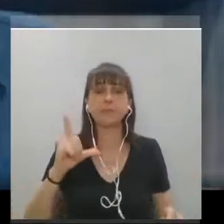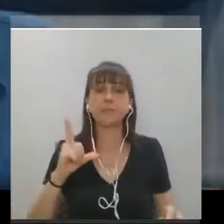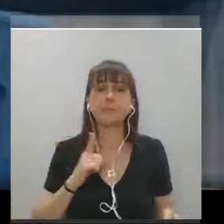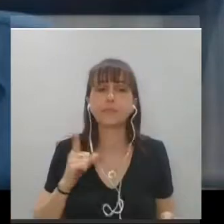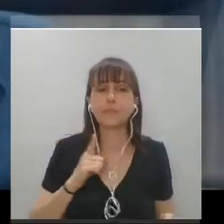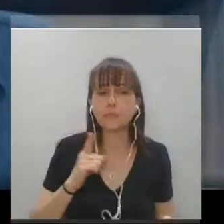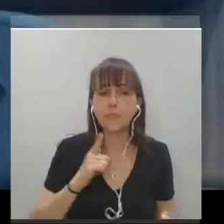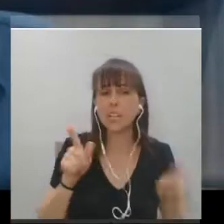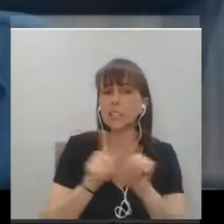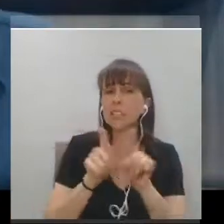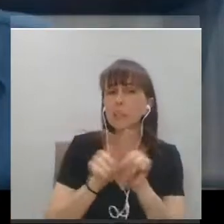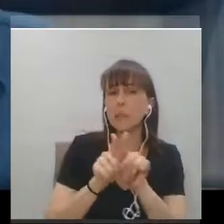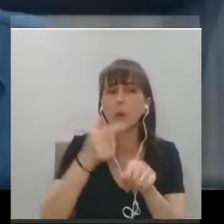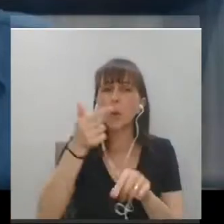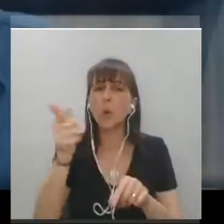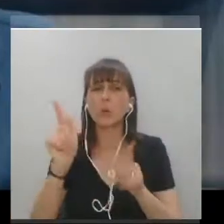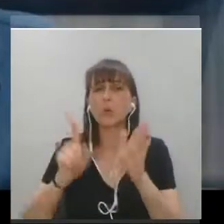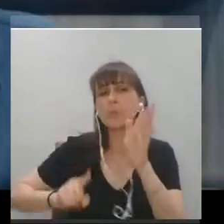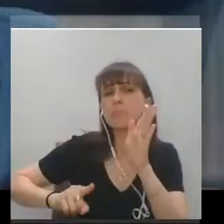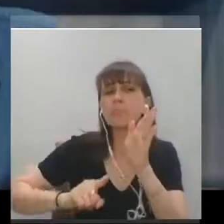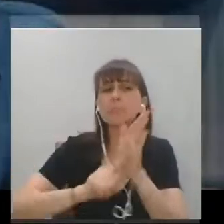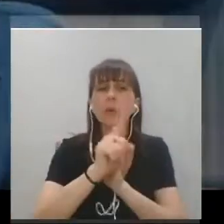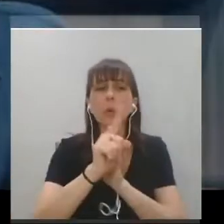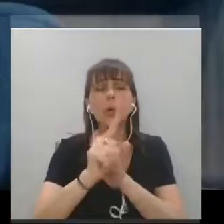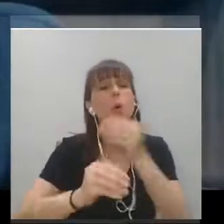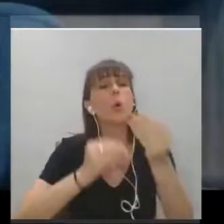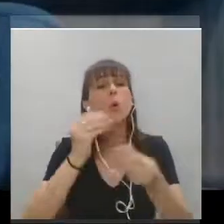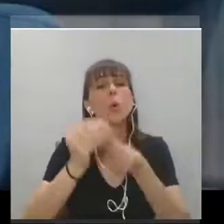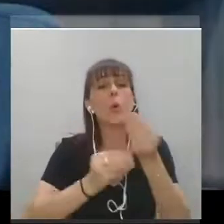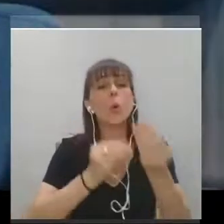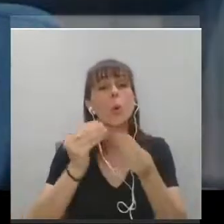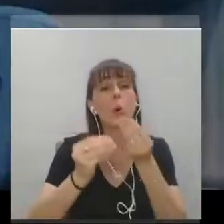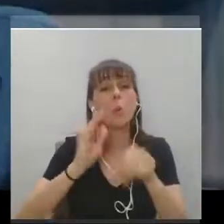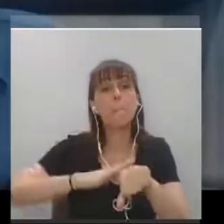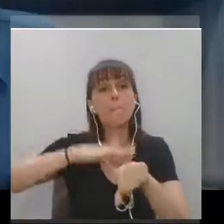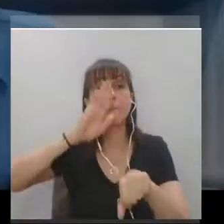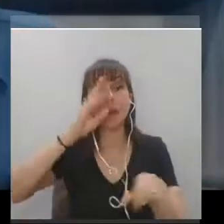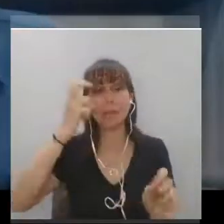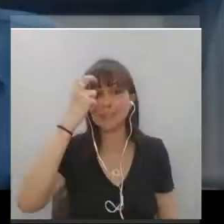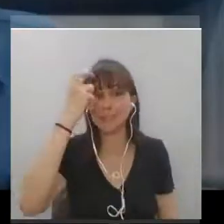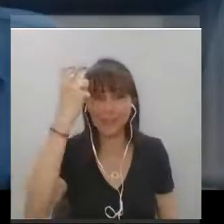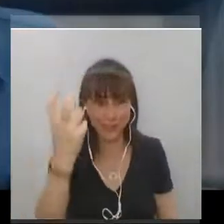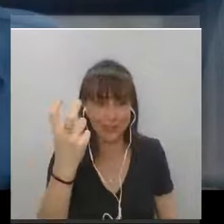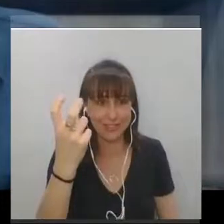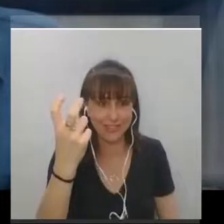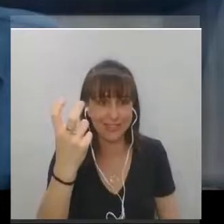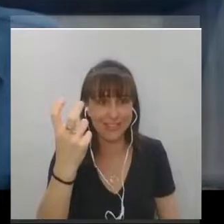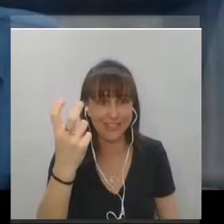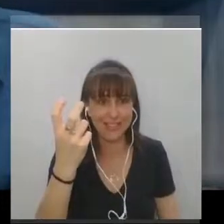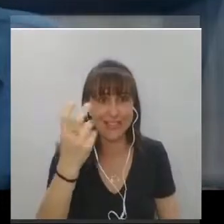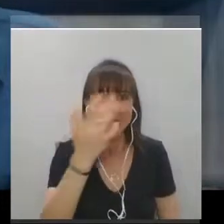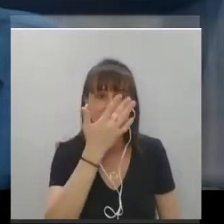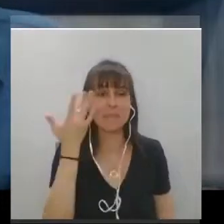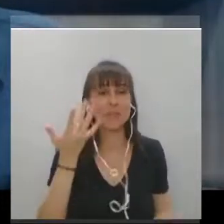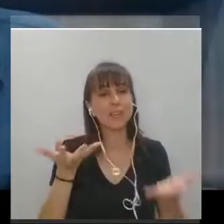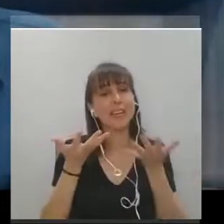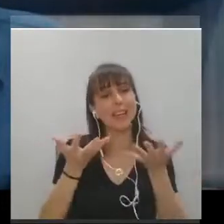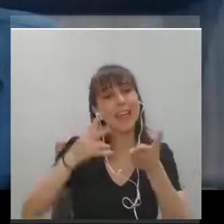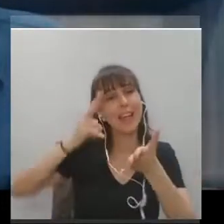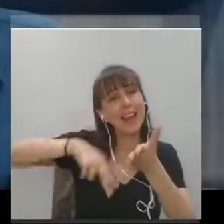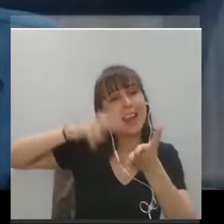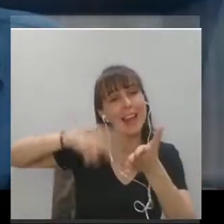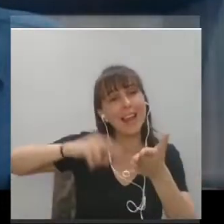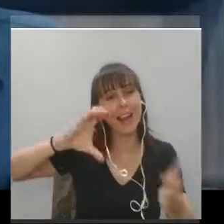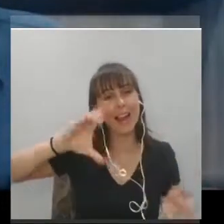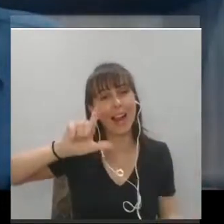pergunta, na verdade. É como se tornar mais inteligente, né? As pessoas procuram ler os clássicos nessa intenção. Ah,